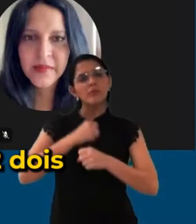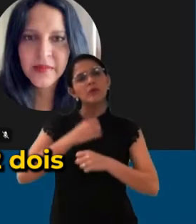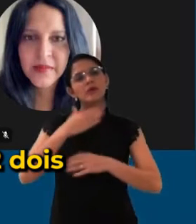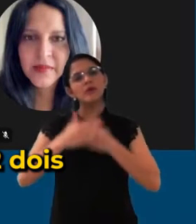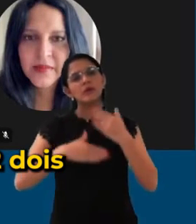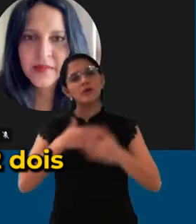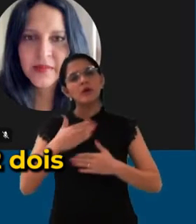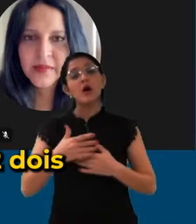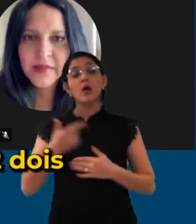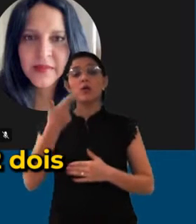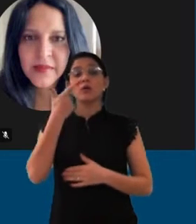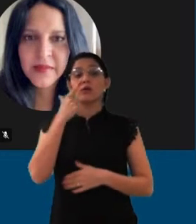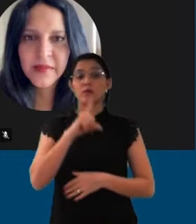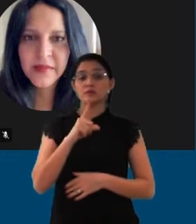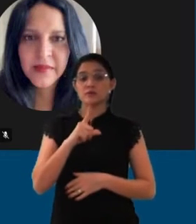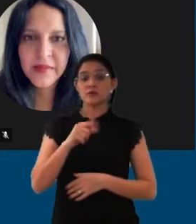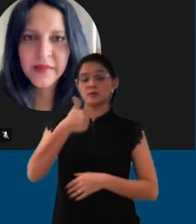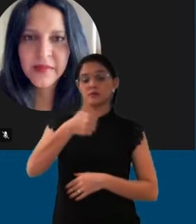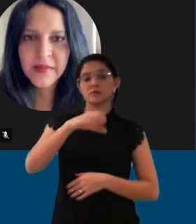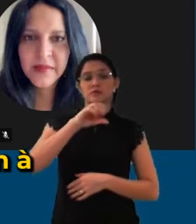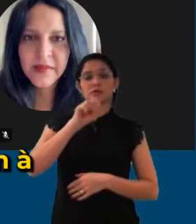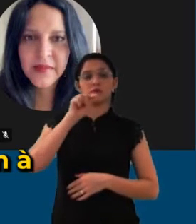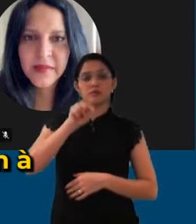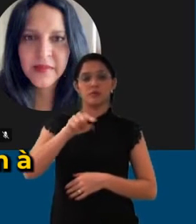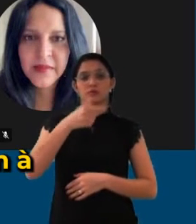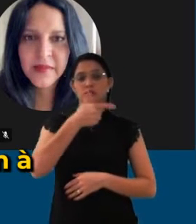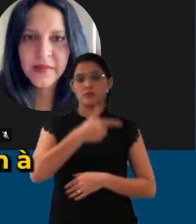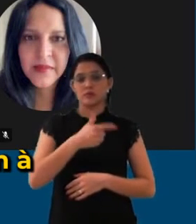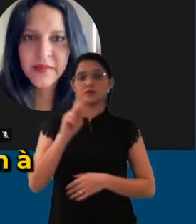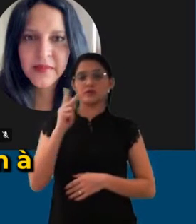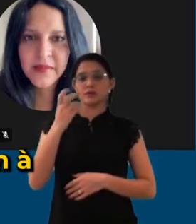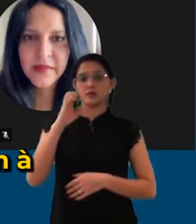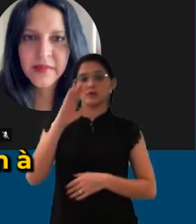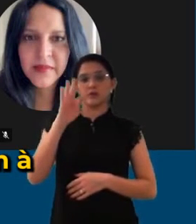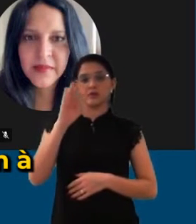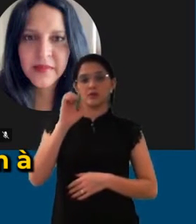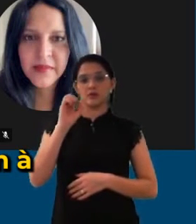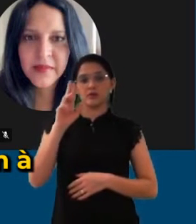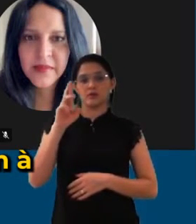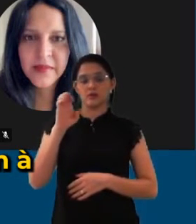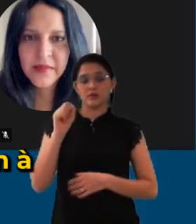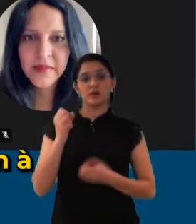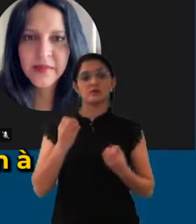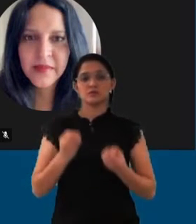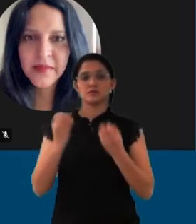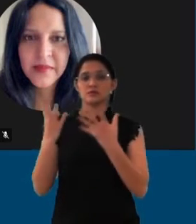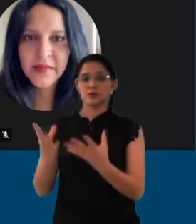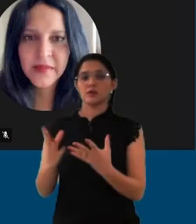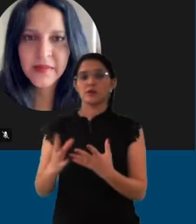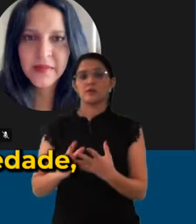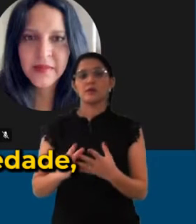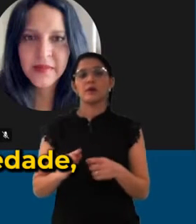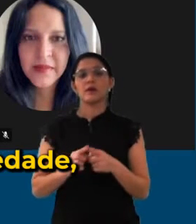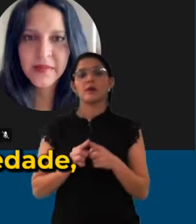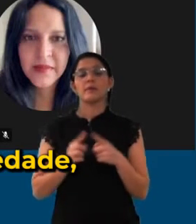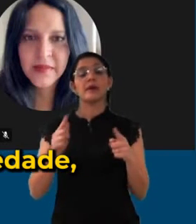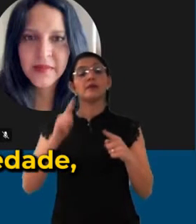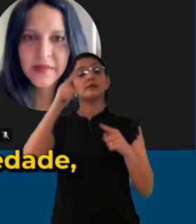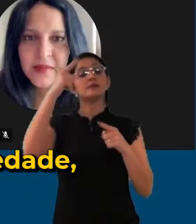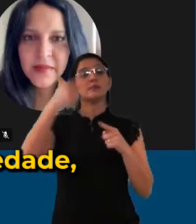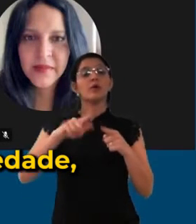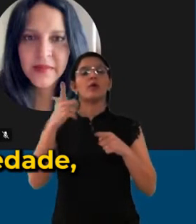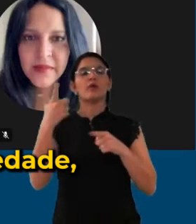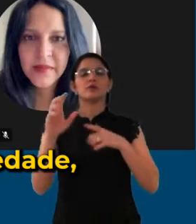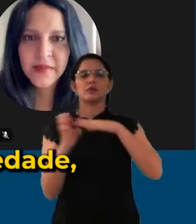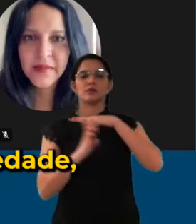de 19,2 hectares. Né? A Fundação Zoobotânica, que depois deu origem à Terra Cap, né? ela então tinha